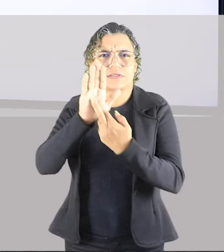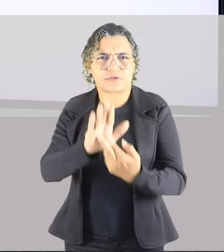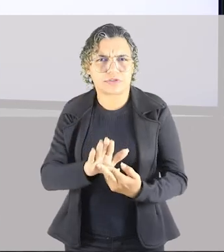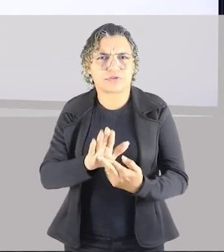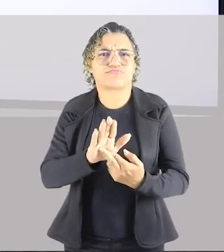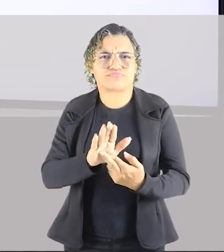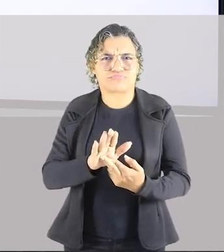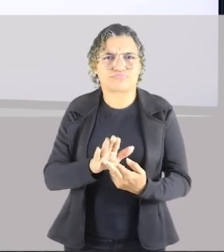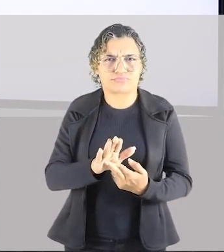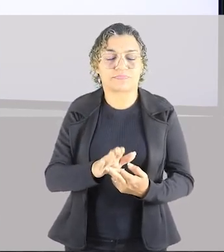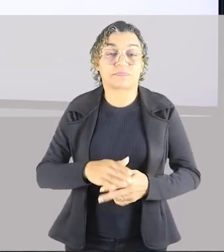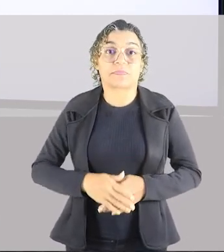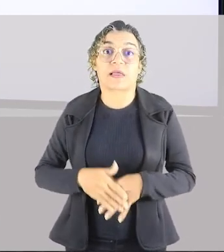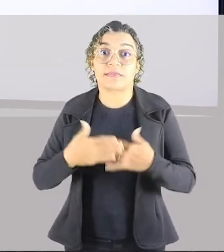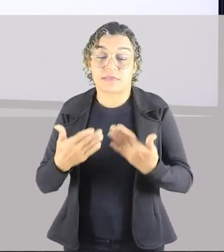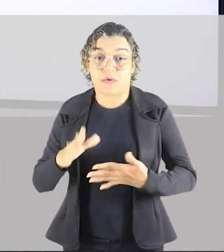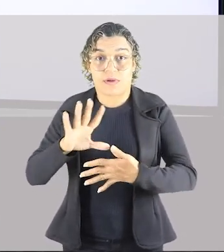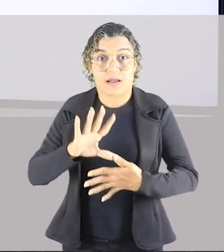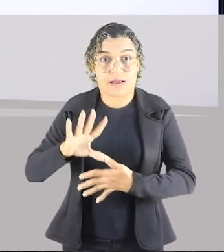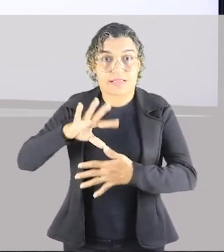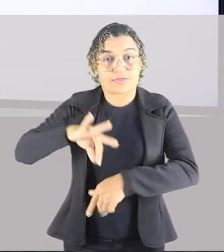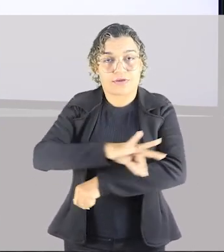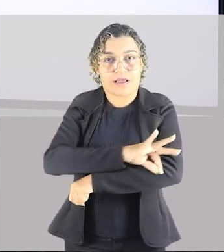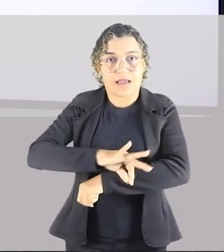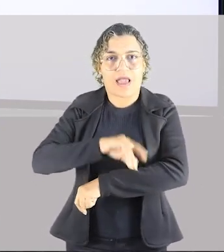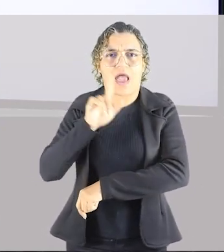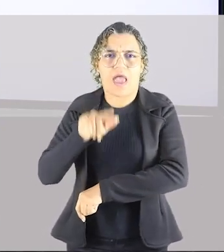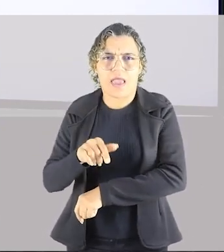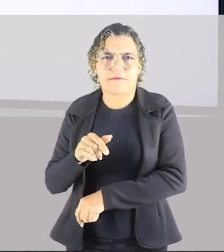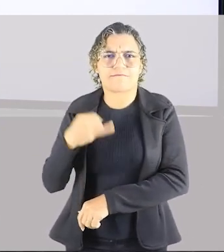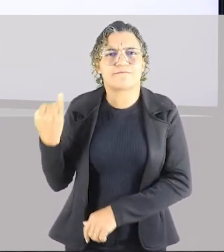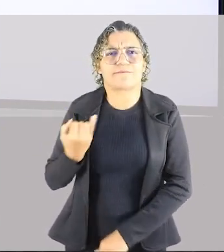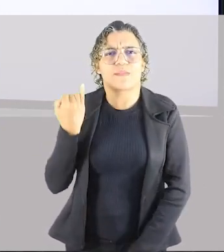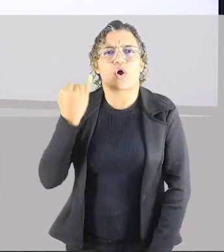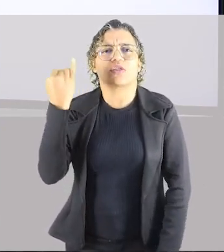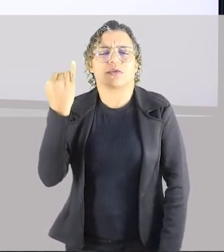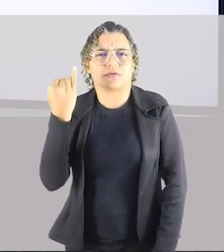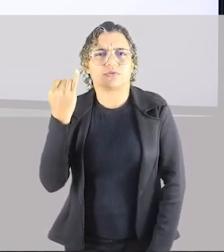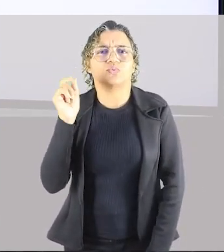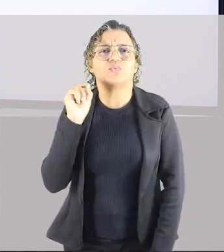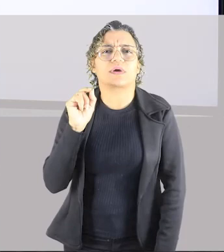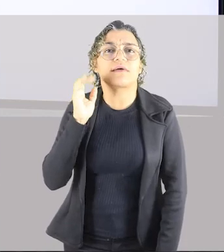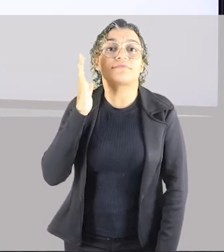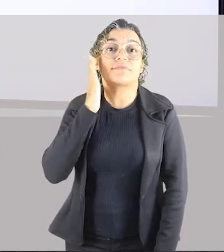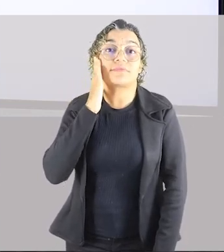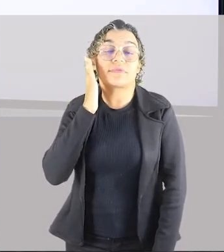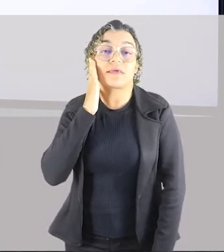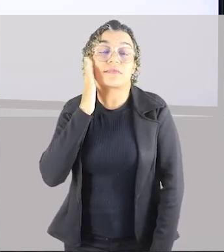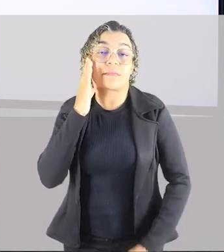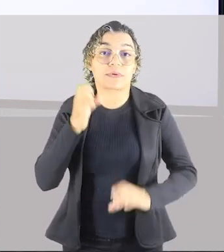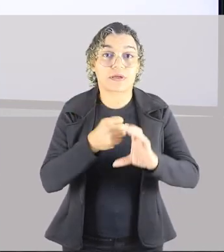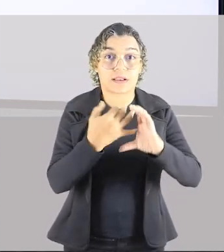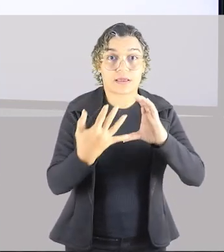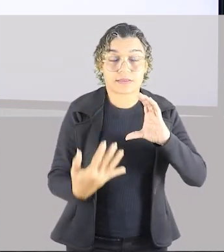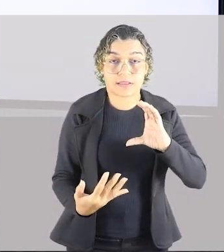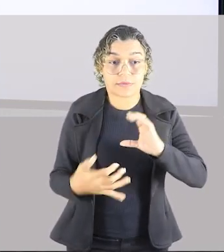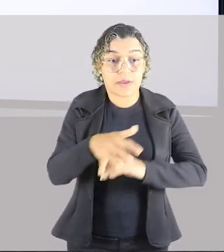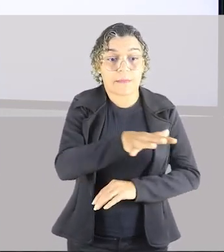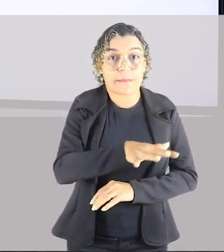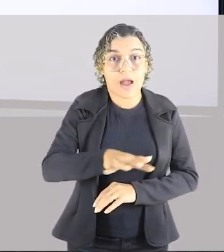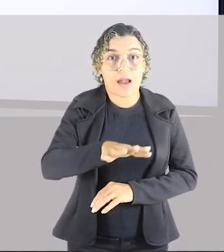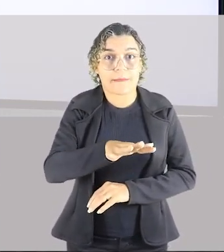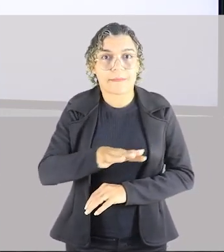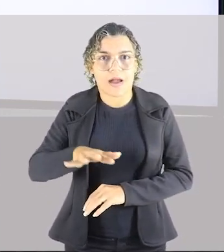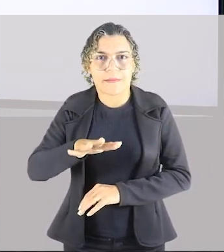do espaço. Ou seja, a cartografia ela é uma ciência fundamental para o entendimento das características do espaço